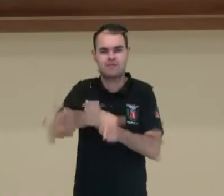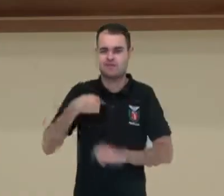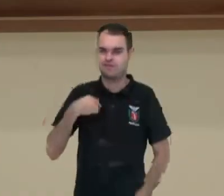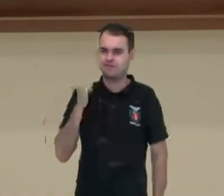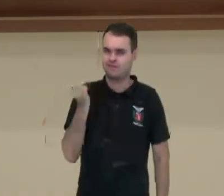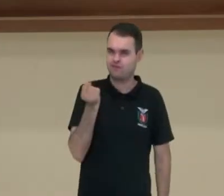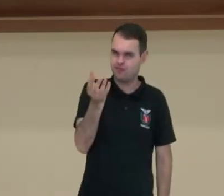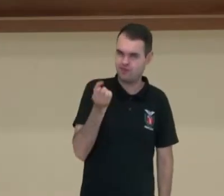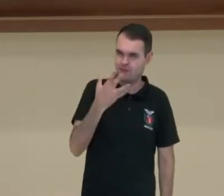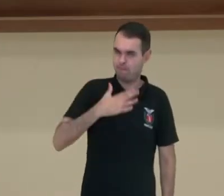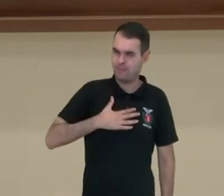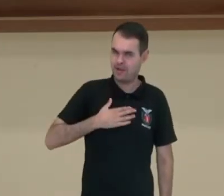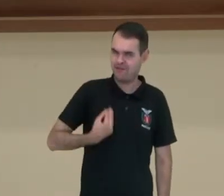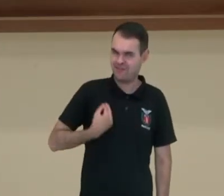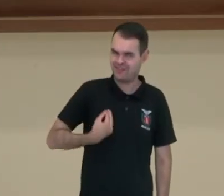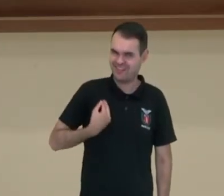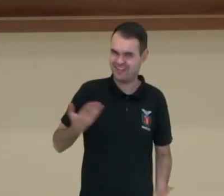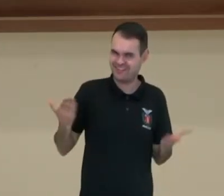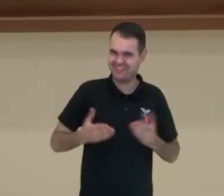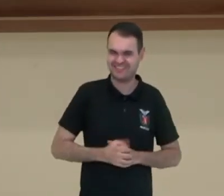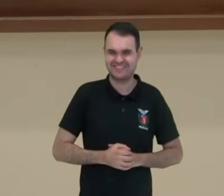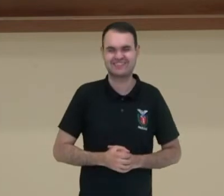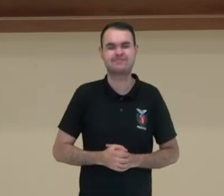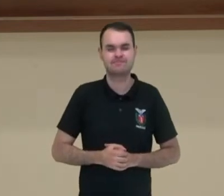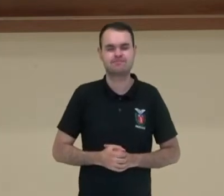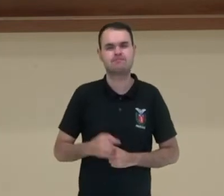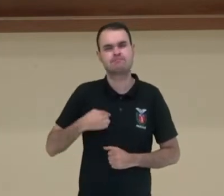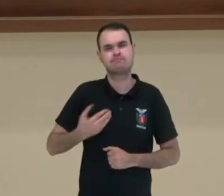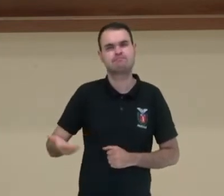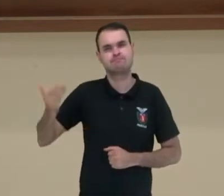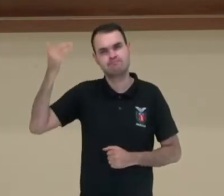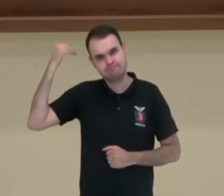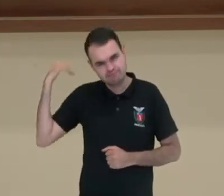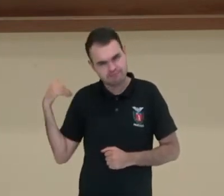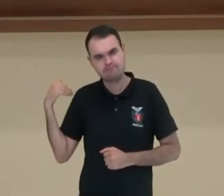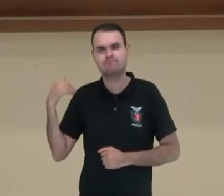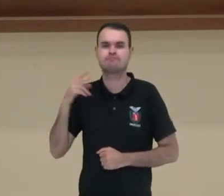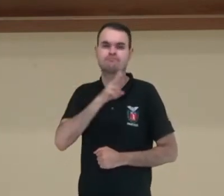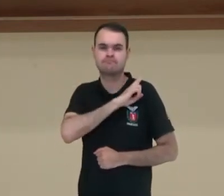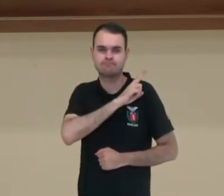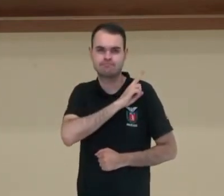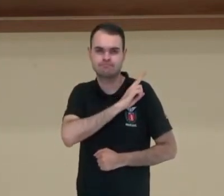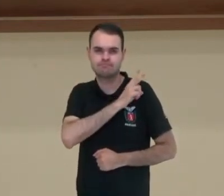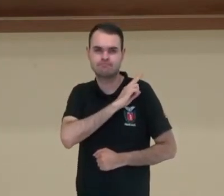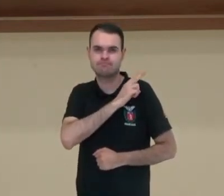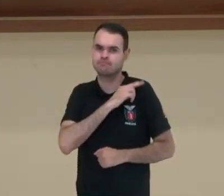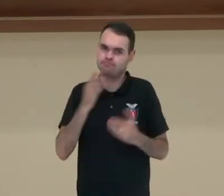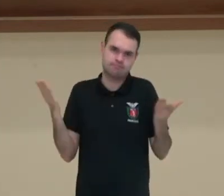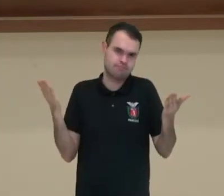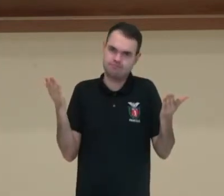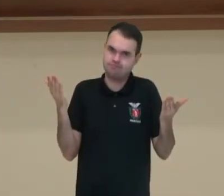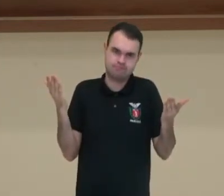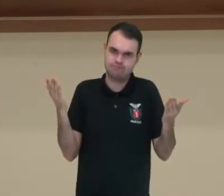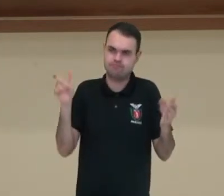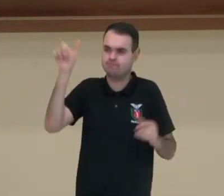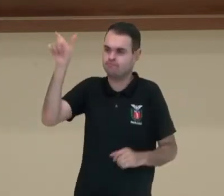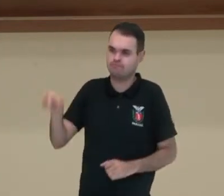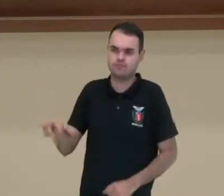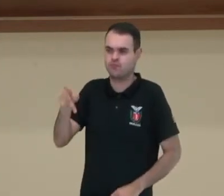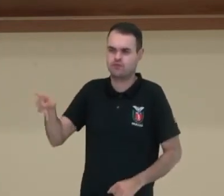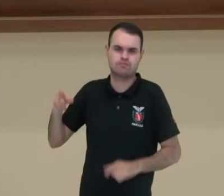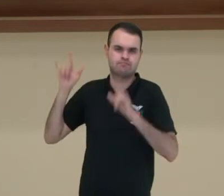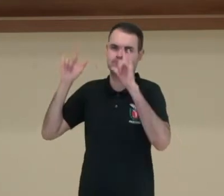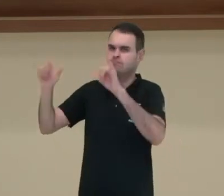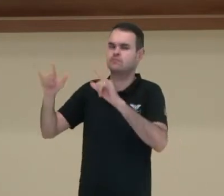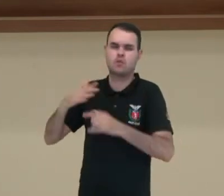história da minha vida agora. Eu estava lá no ensino médio, chegou um professor, né, que eu adorava